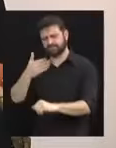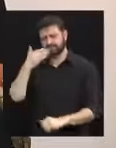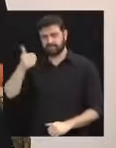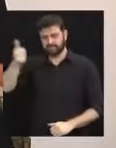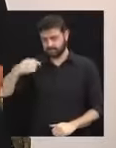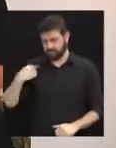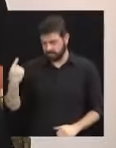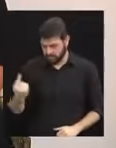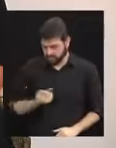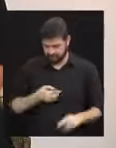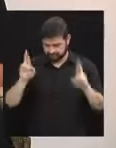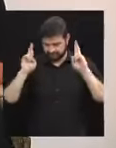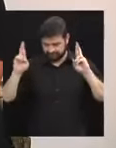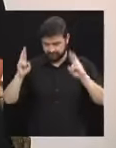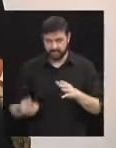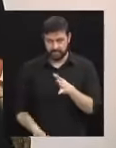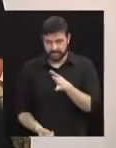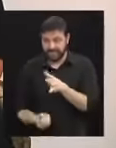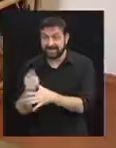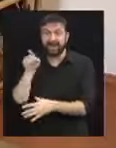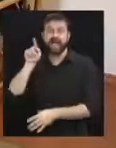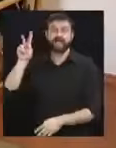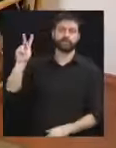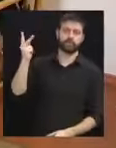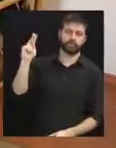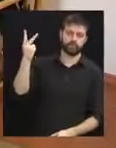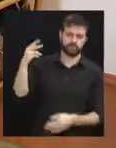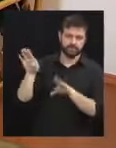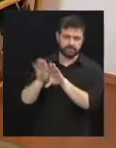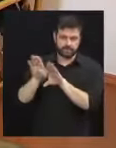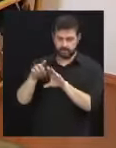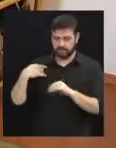é isso que nós estamos tentando implantar em Hortolândia. Nós vamos